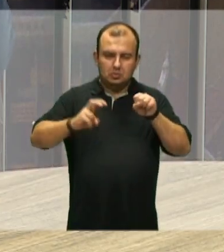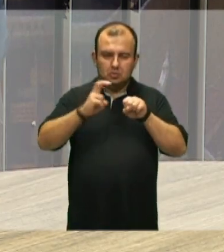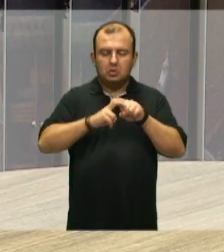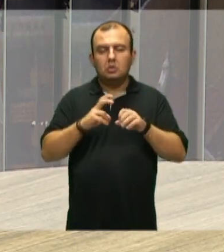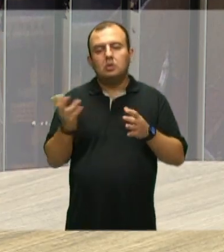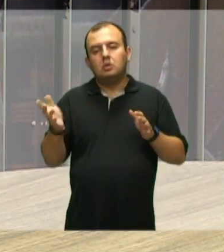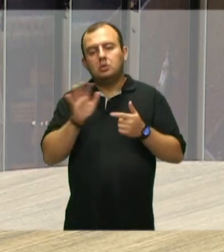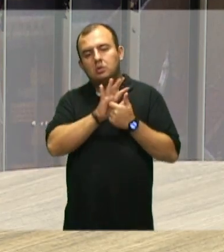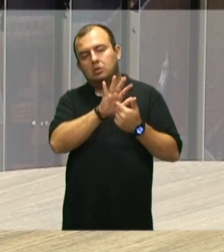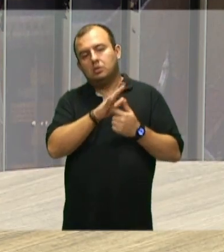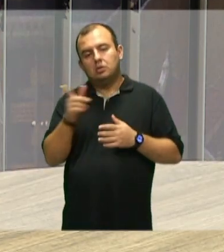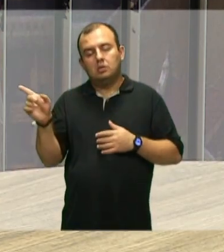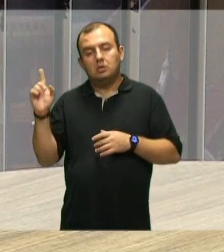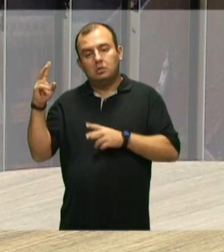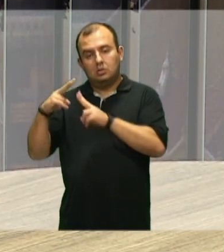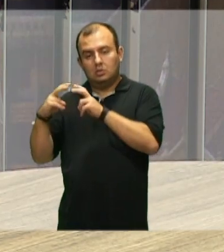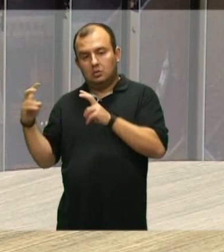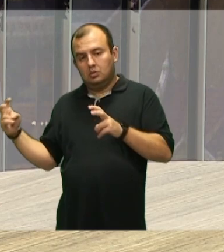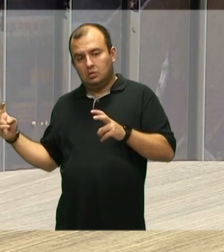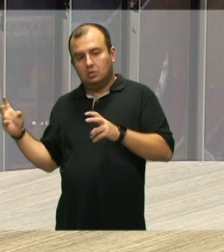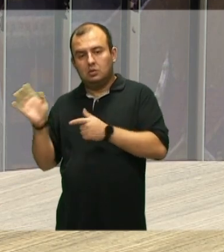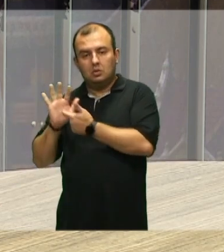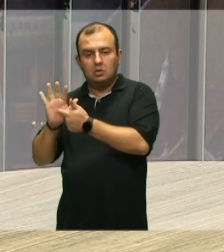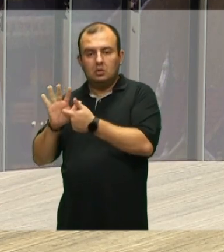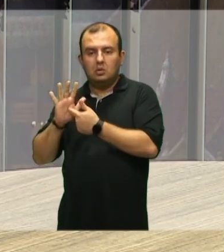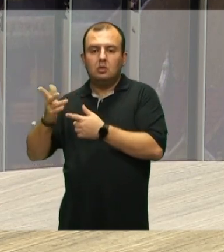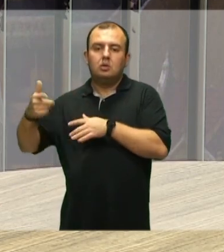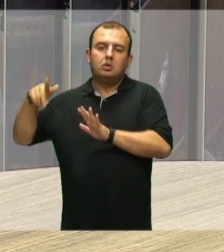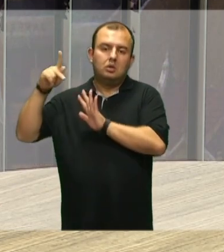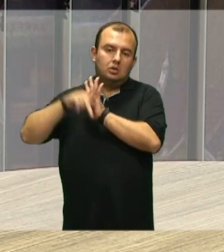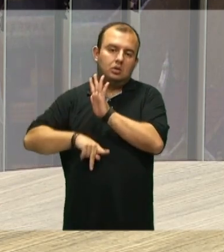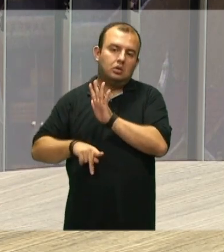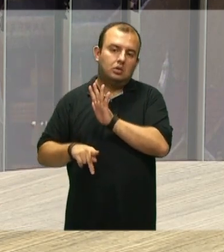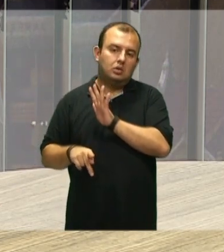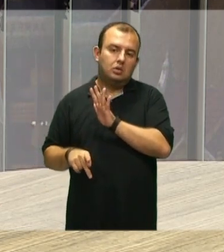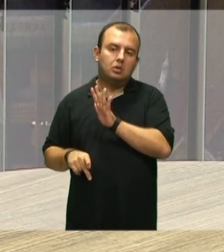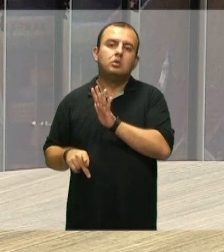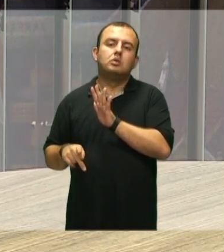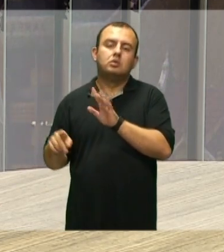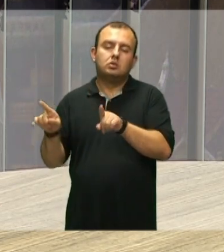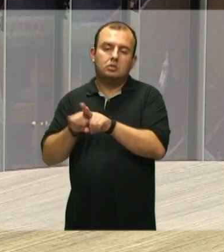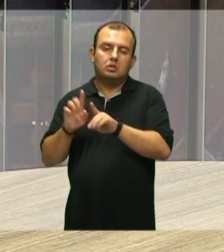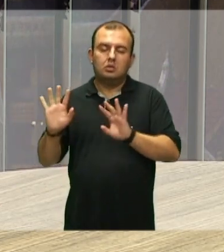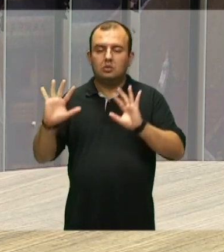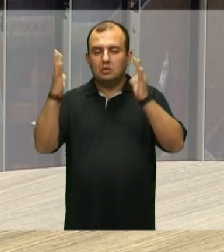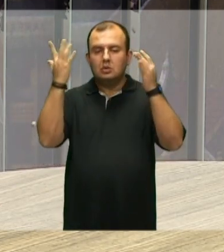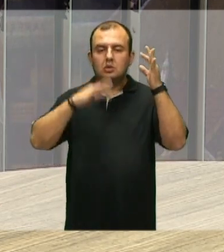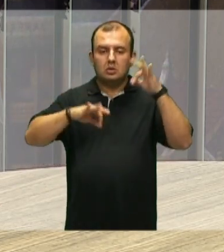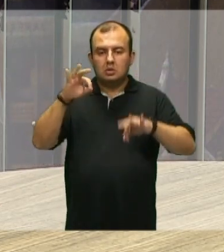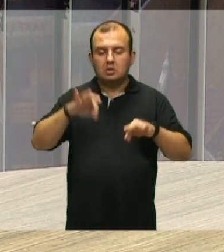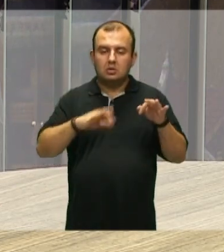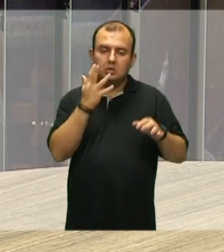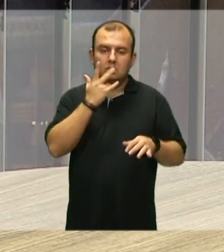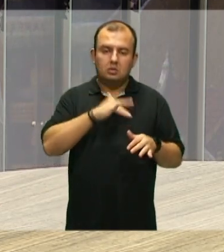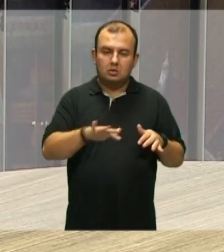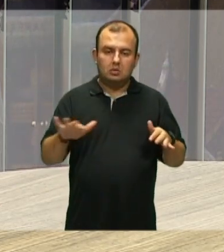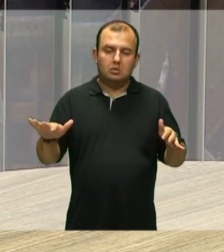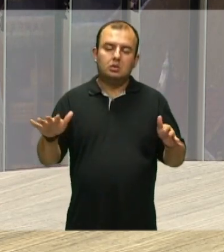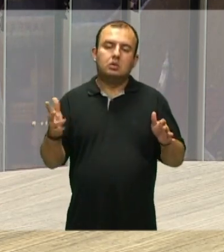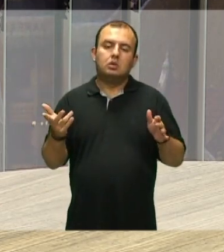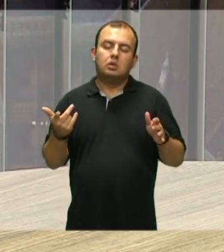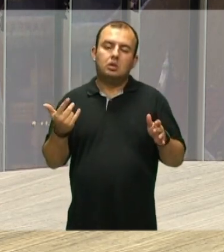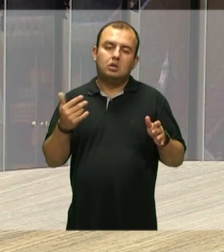Mas nós acabamos de vir, por exemplo, de Florianópolis, onde nós apresentamos dentro de um projeto de um festival de teatro para infâncias lá no